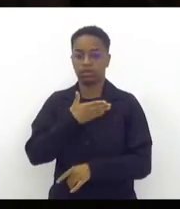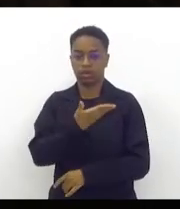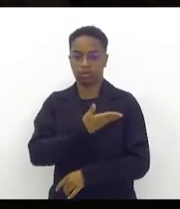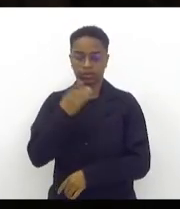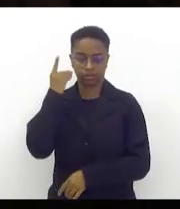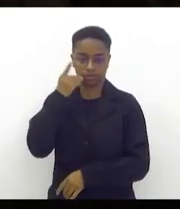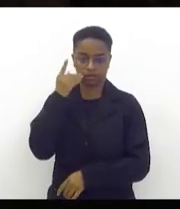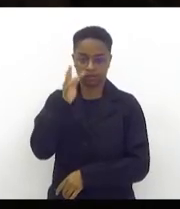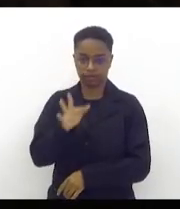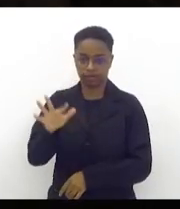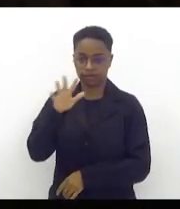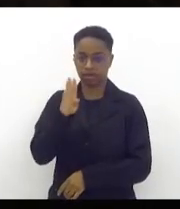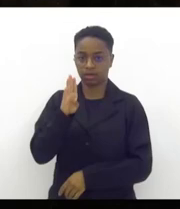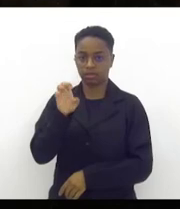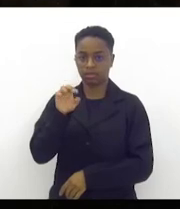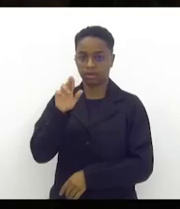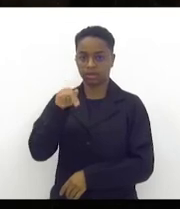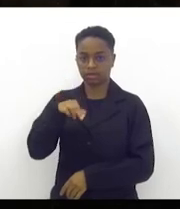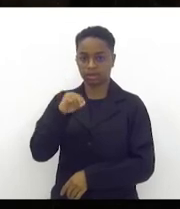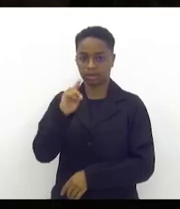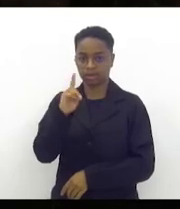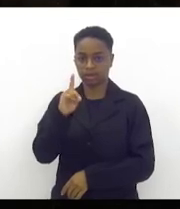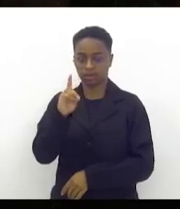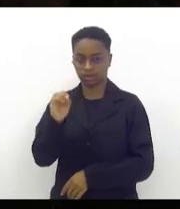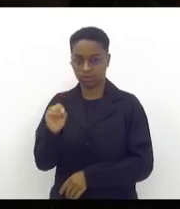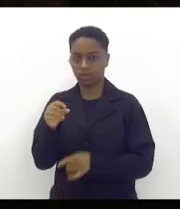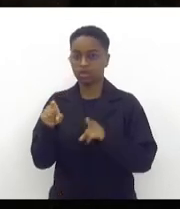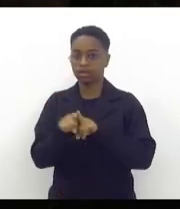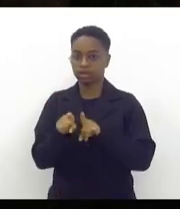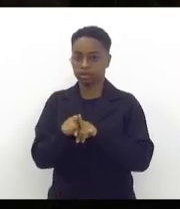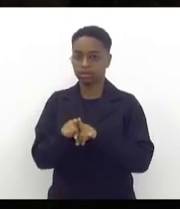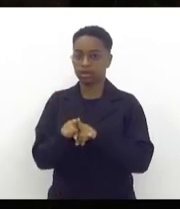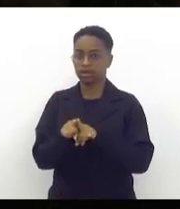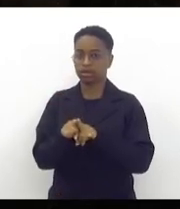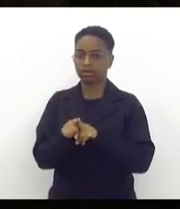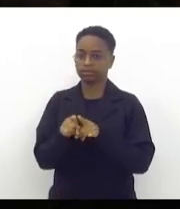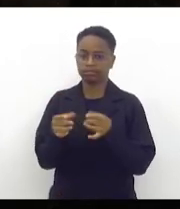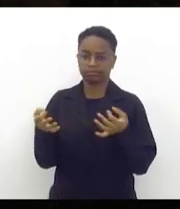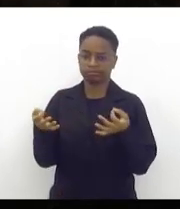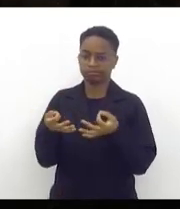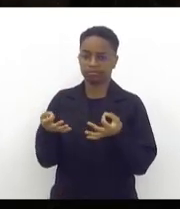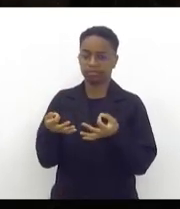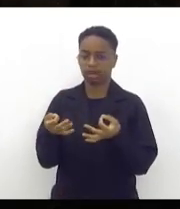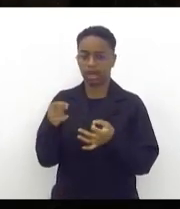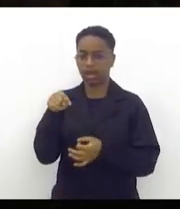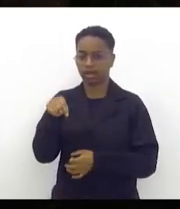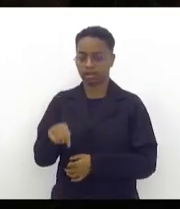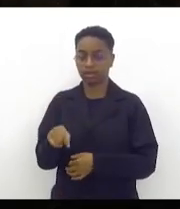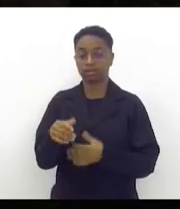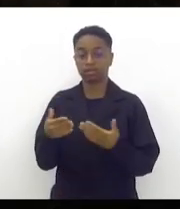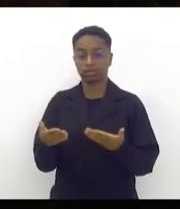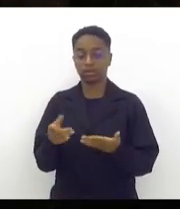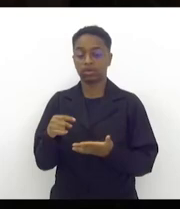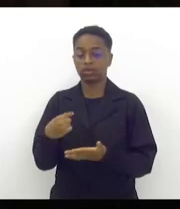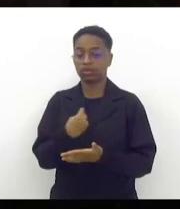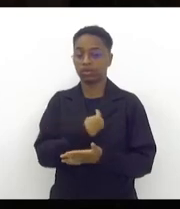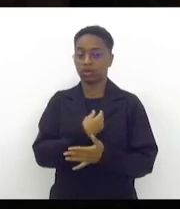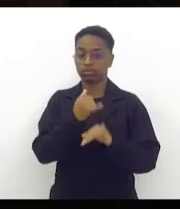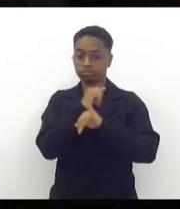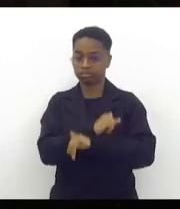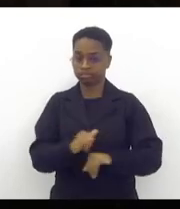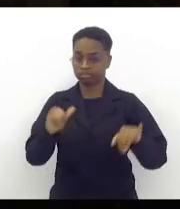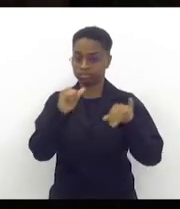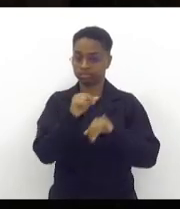deputado federal, Bernardo Ariston, que inclusive tem um anjo nessa casa, o João. A gente traz essa grande